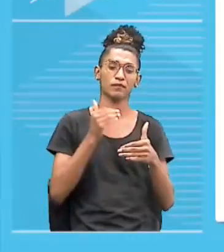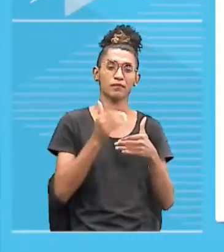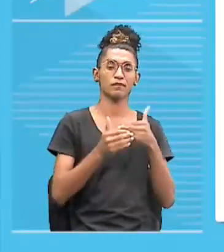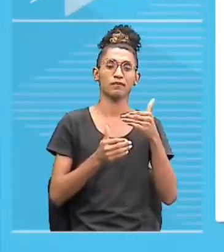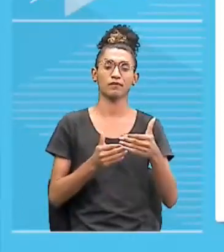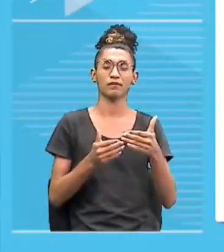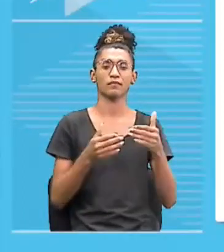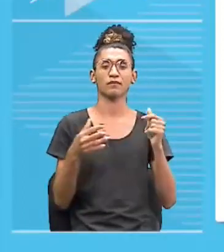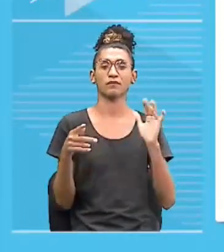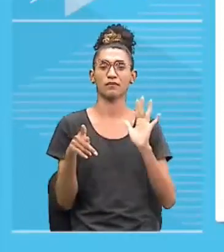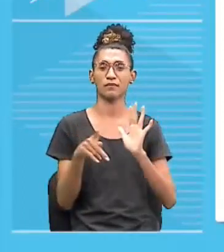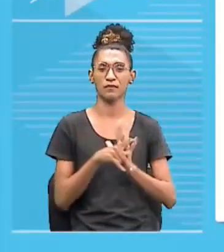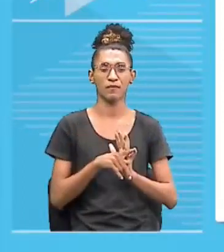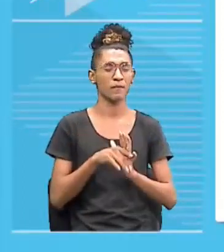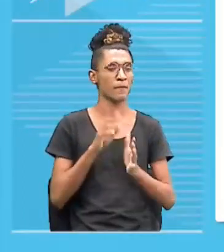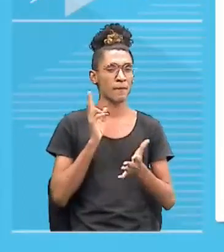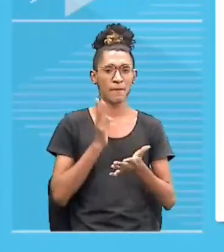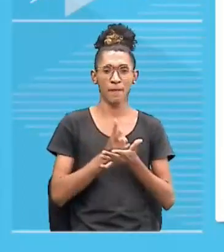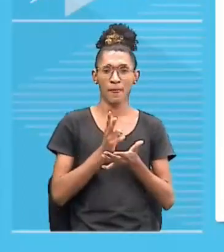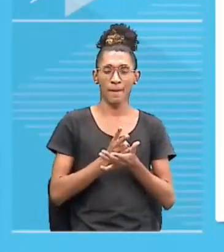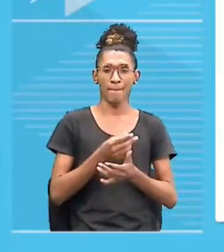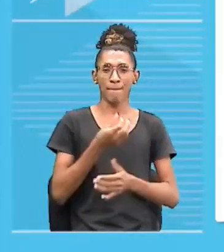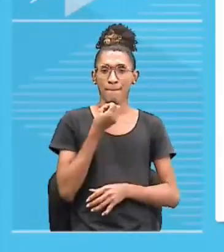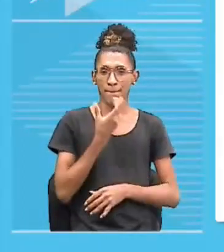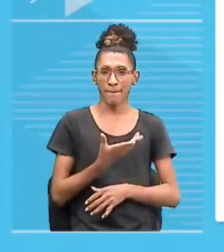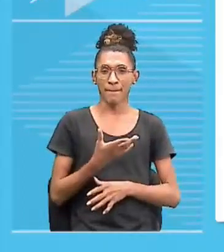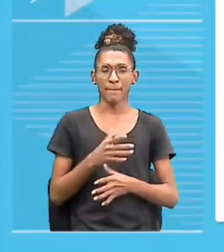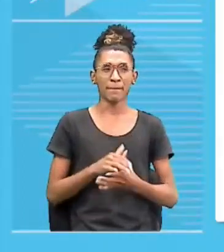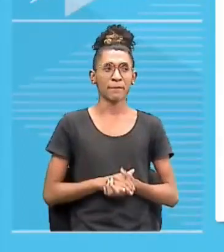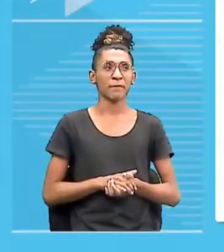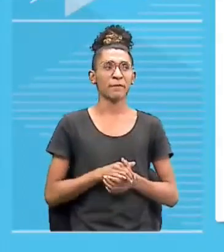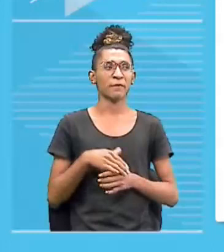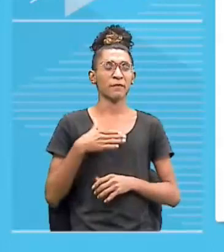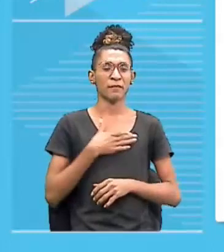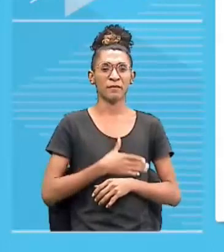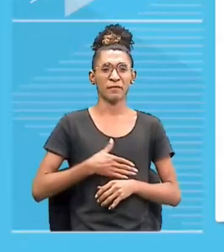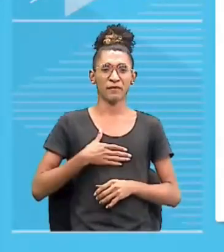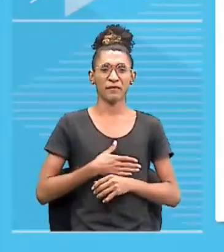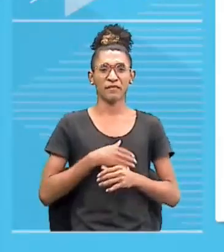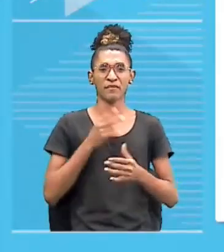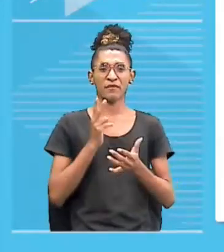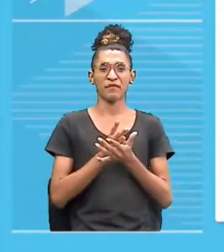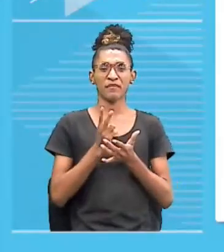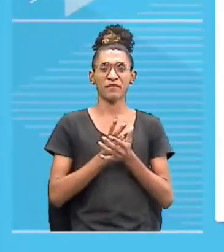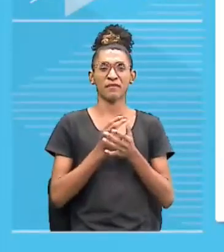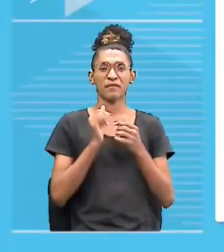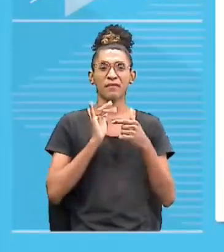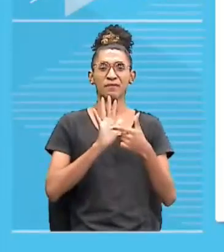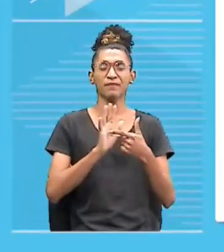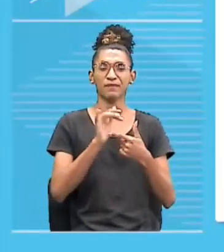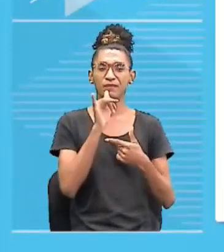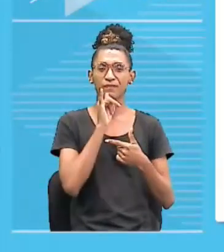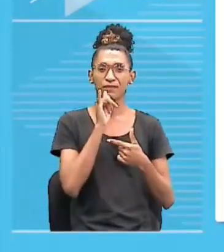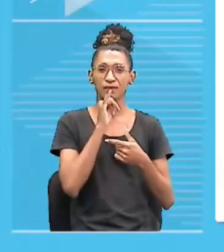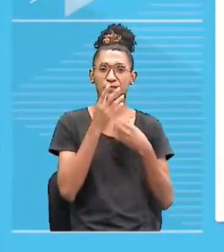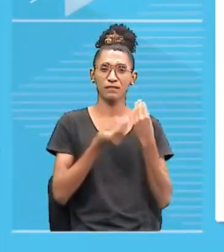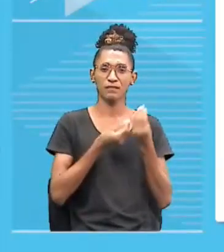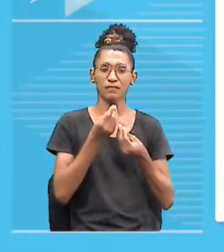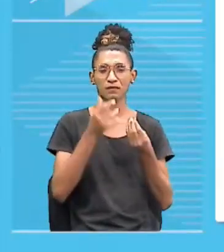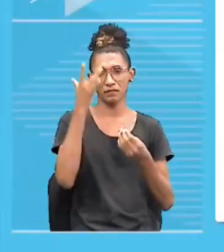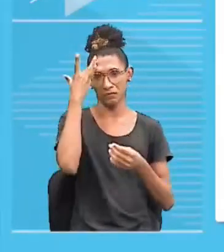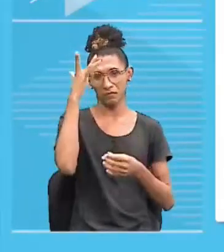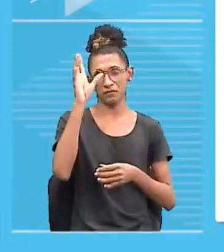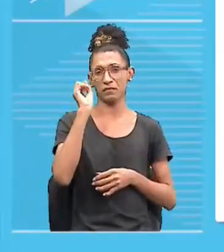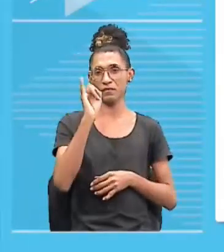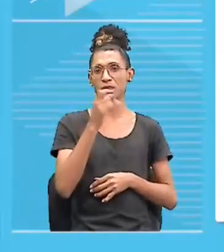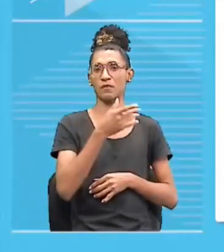processo produtivo cada vez mais eficiente. Eu gosto muito de dar o exemplo também, eu não sei se vocês já chegaram